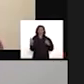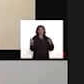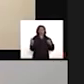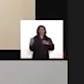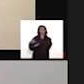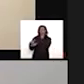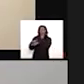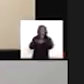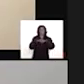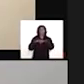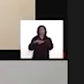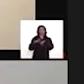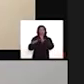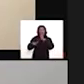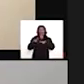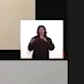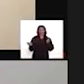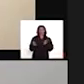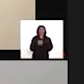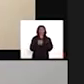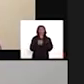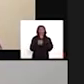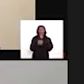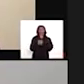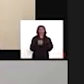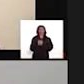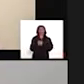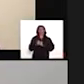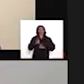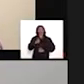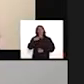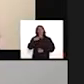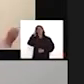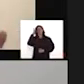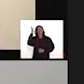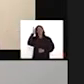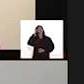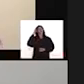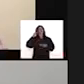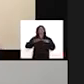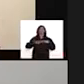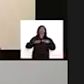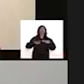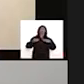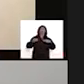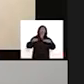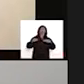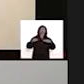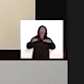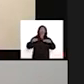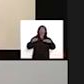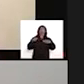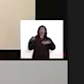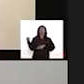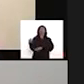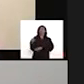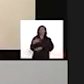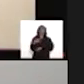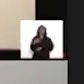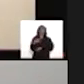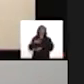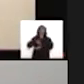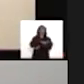minutos. Desejando uma boa tarde a todas e todos e registrando aqui a alegria de ver a deputada Tia Ju na presidência